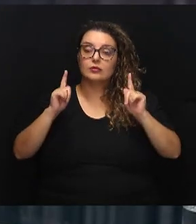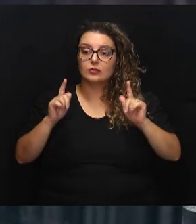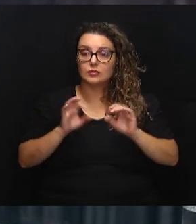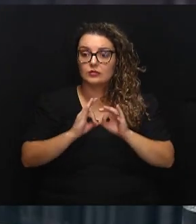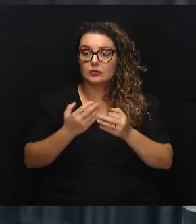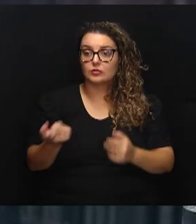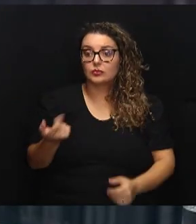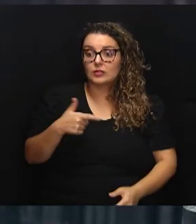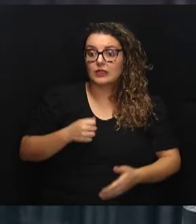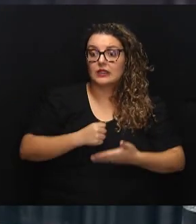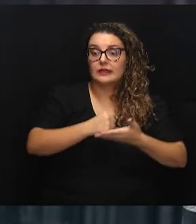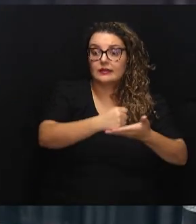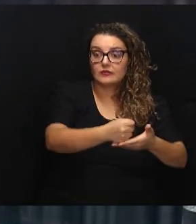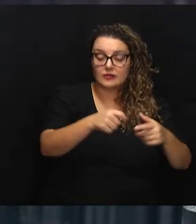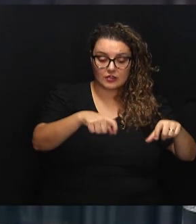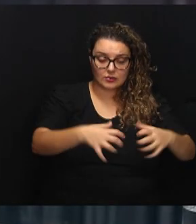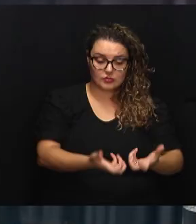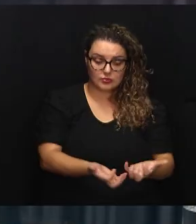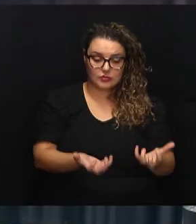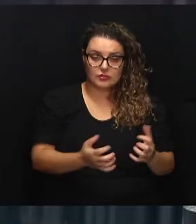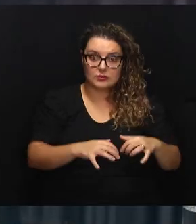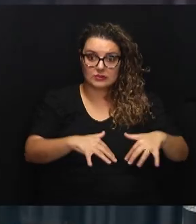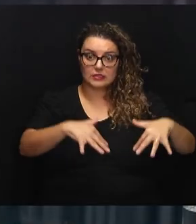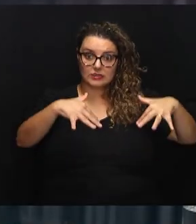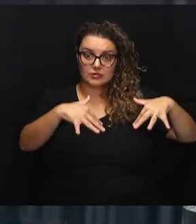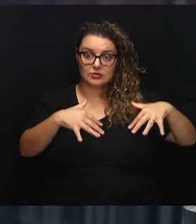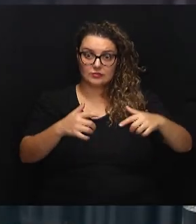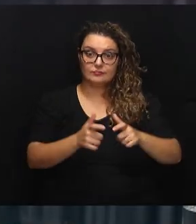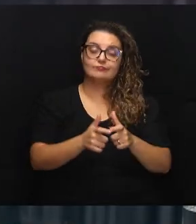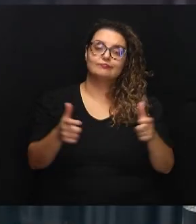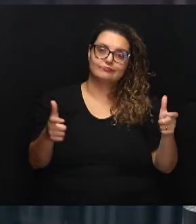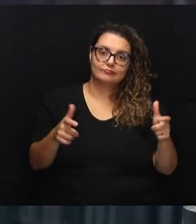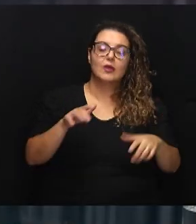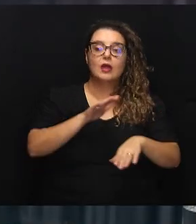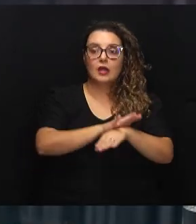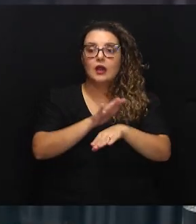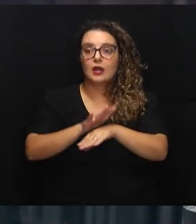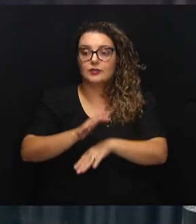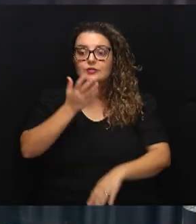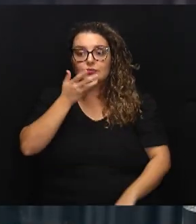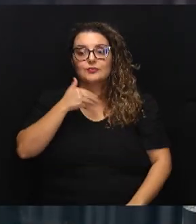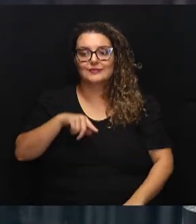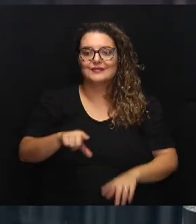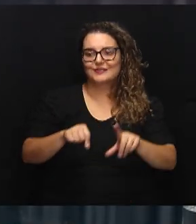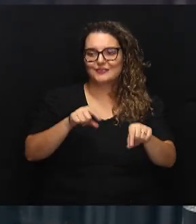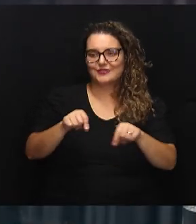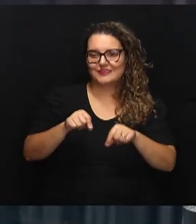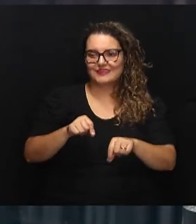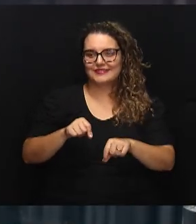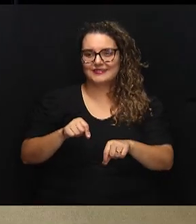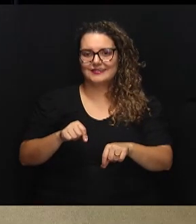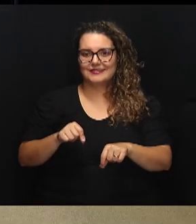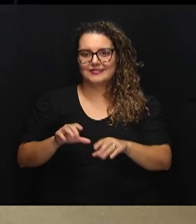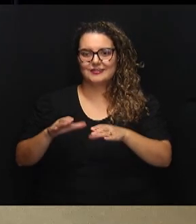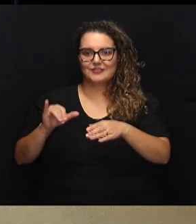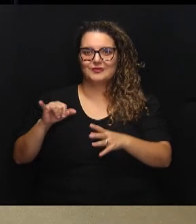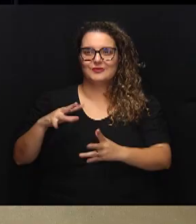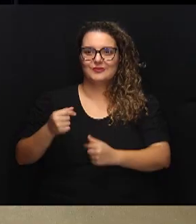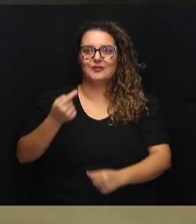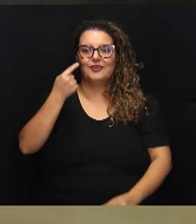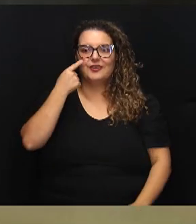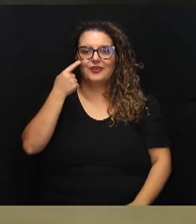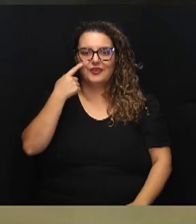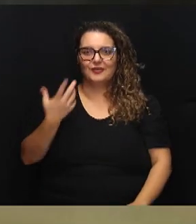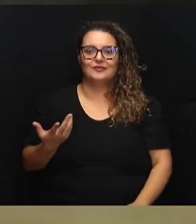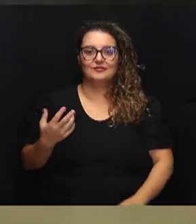estádio. Isso daí cresceu bastante, né, e ajudou a criançada a escolher o time internacional. Olha só, né,